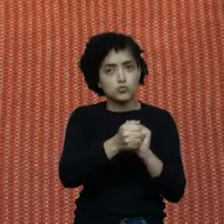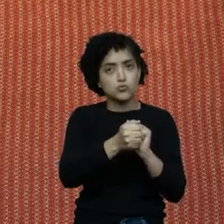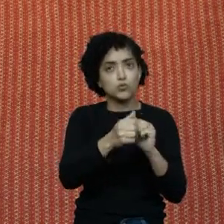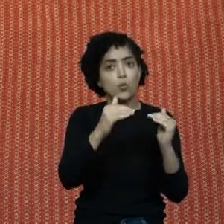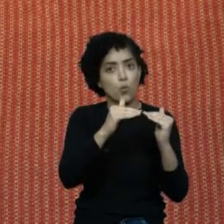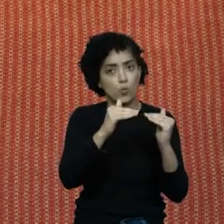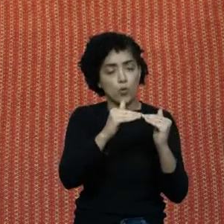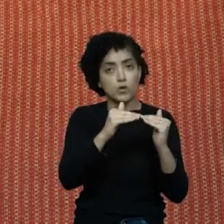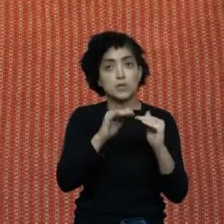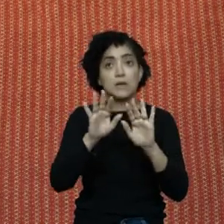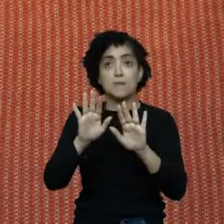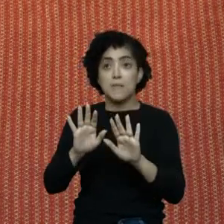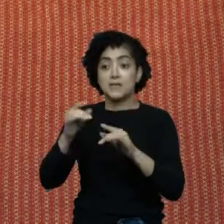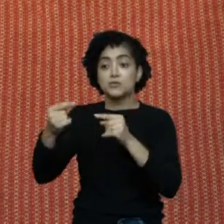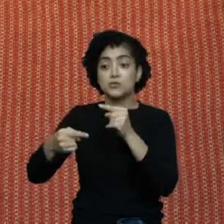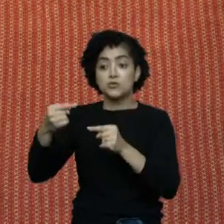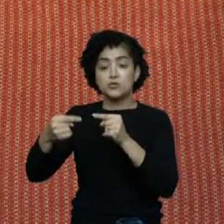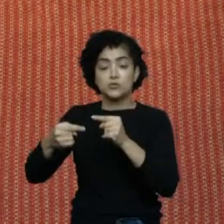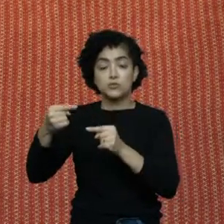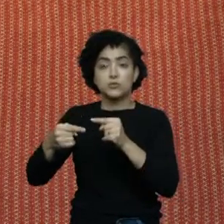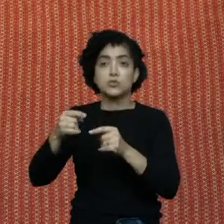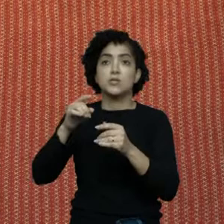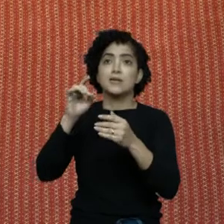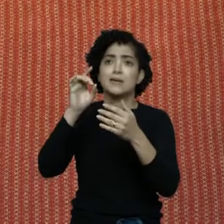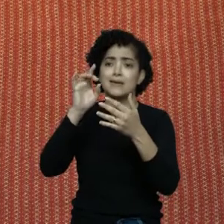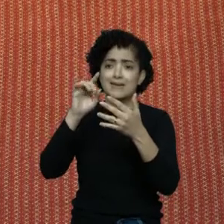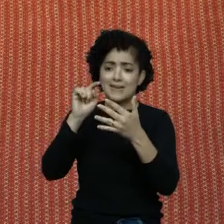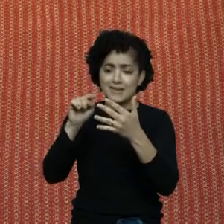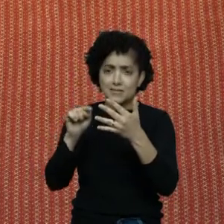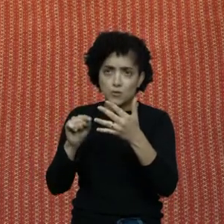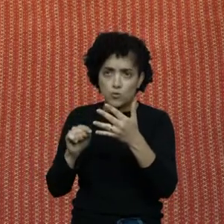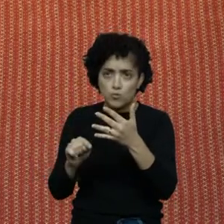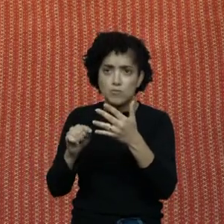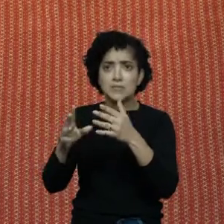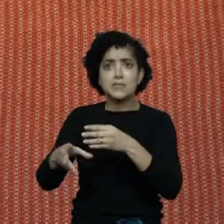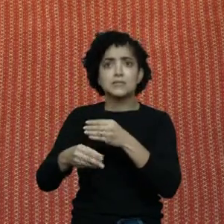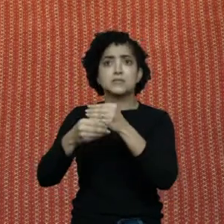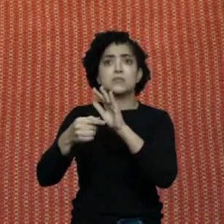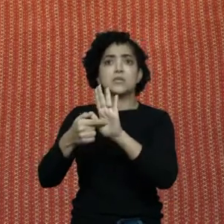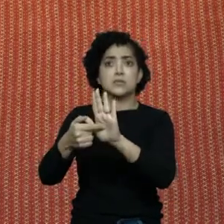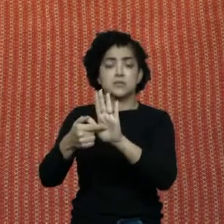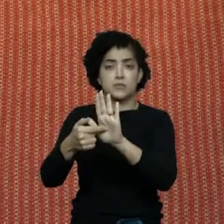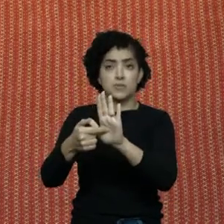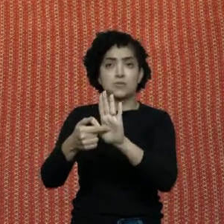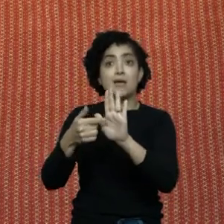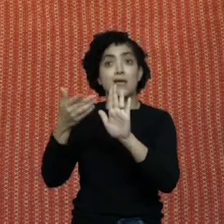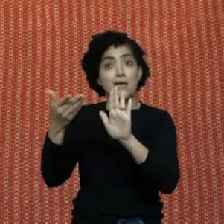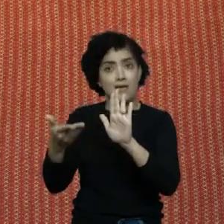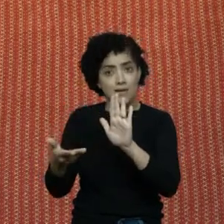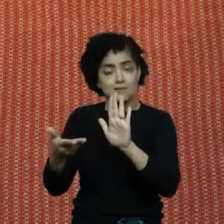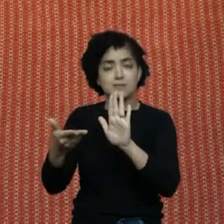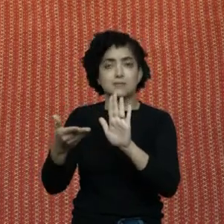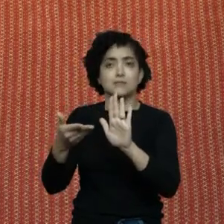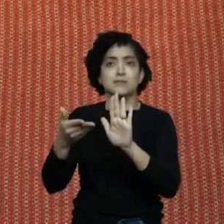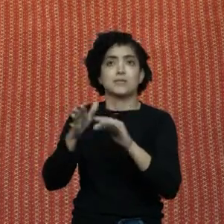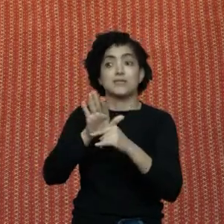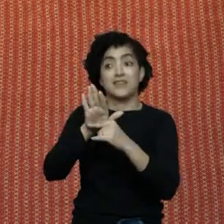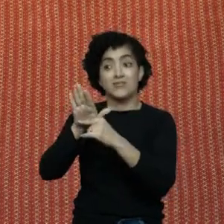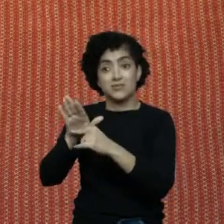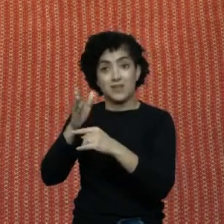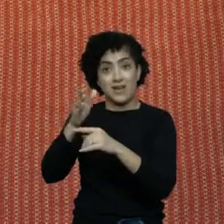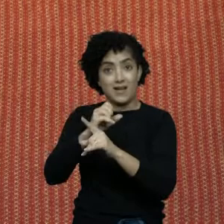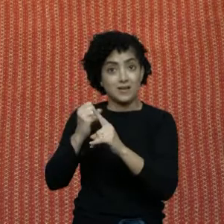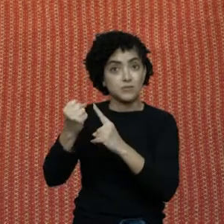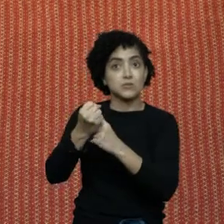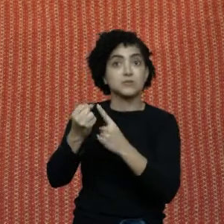mas também de discutir cada uma das emendas apresentadas essa sim é que vão satisfazer ali o que a sociedade